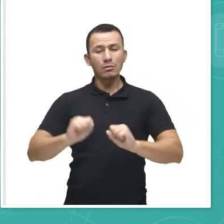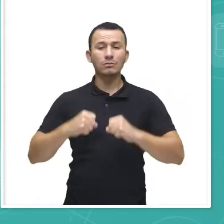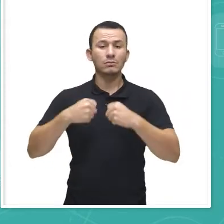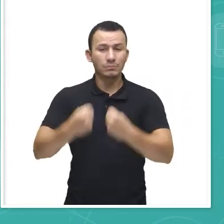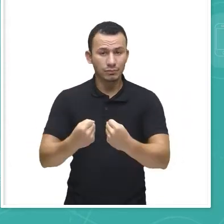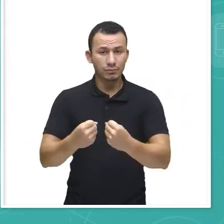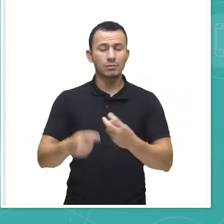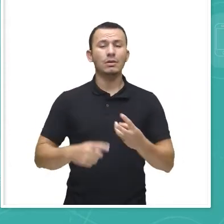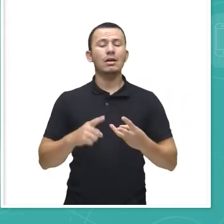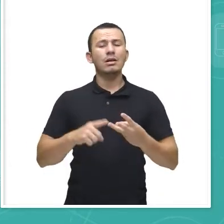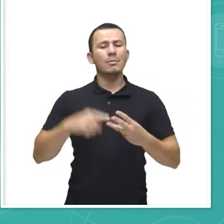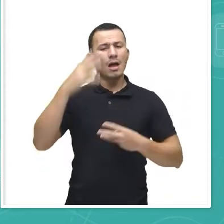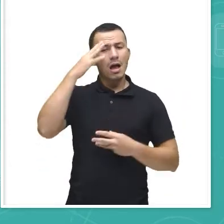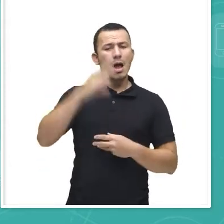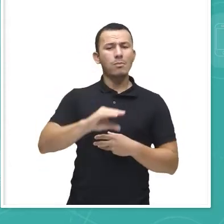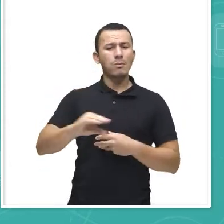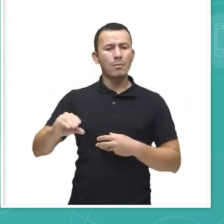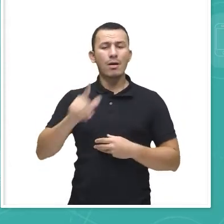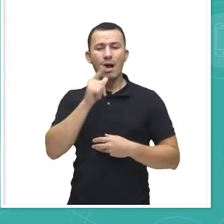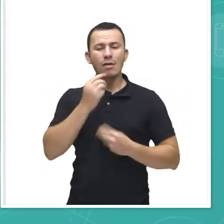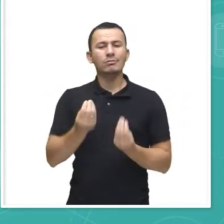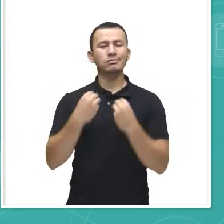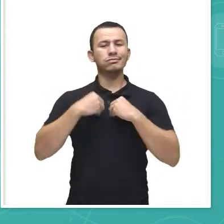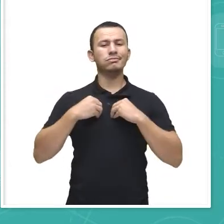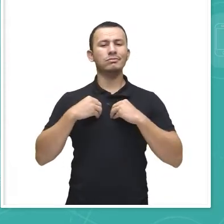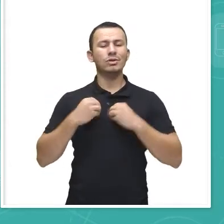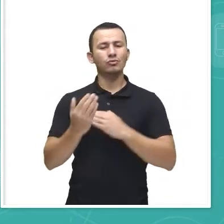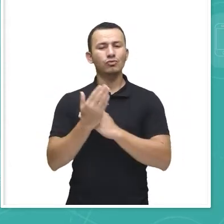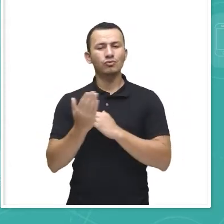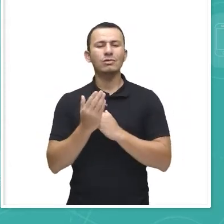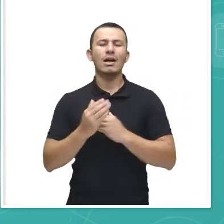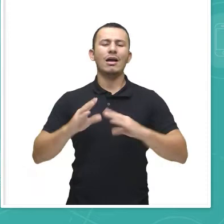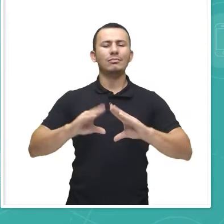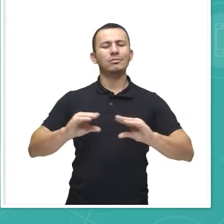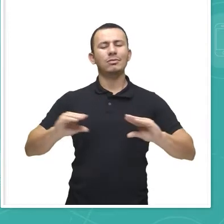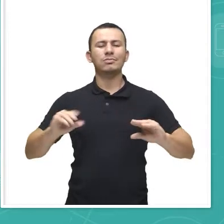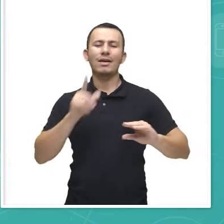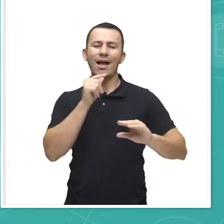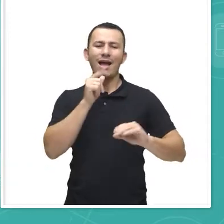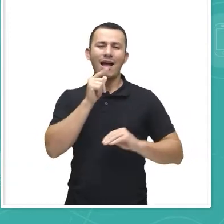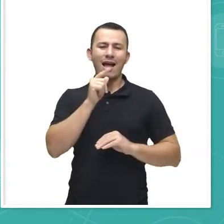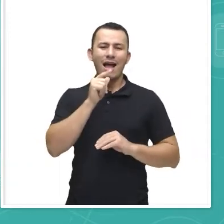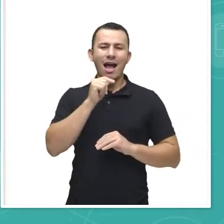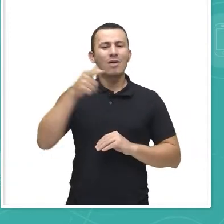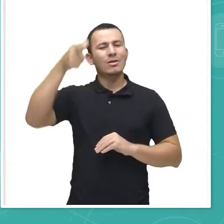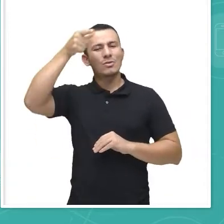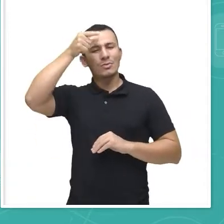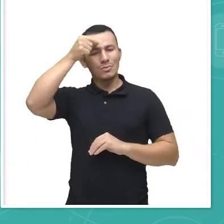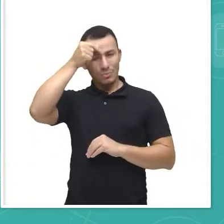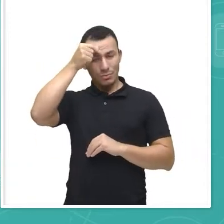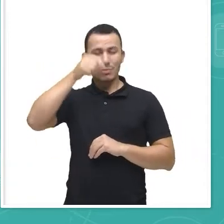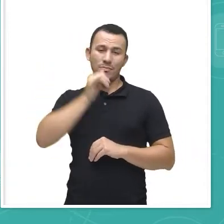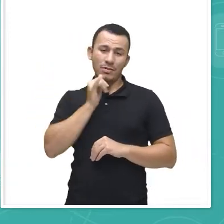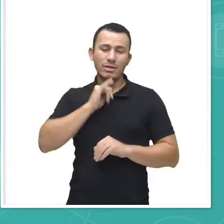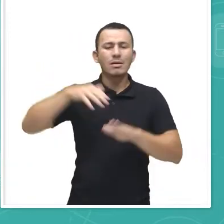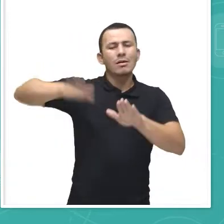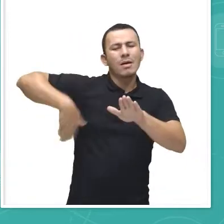sensação de conforto causado pela água, né? Quem não se relaxa na água? A água, quando a gente sai, né, de uma